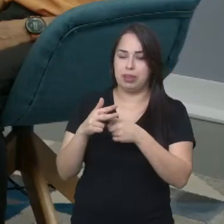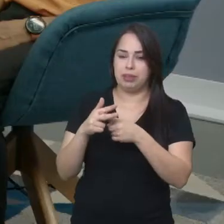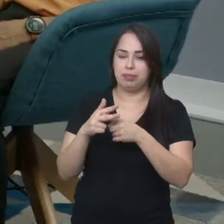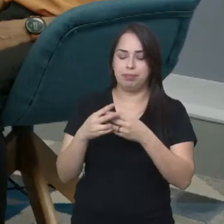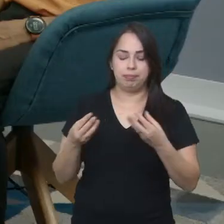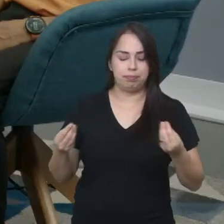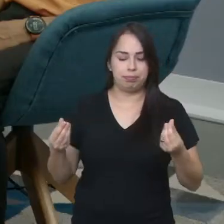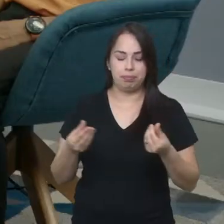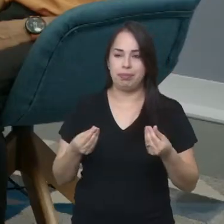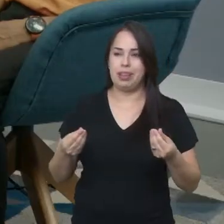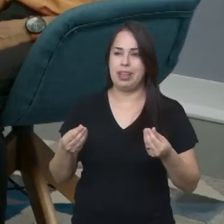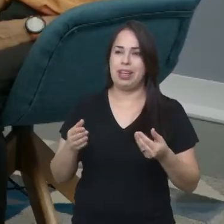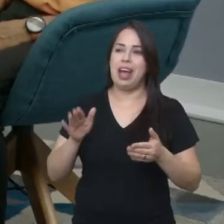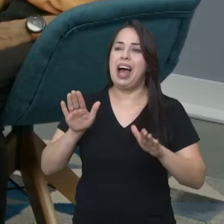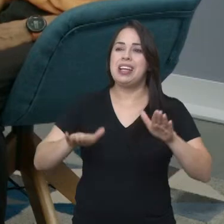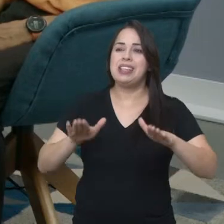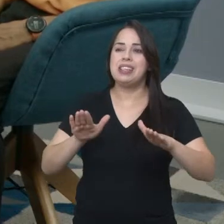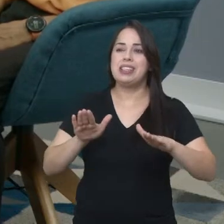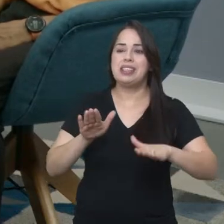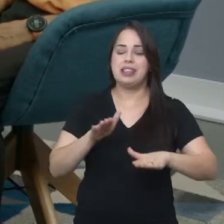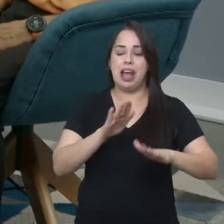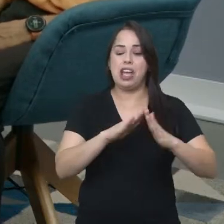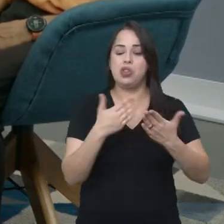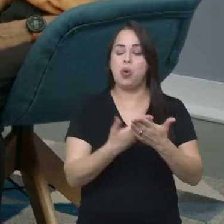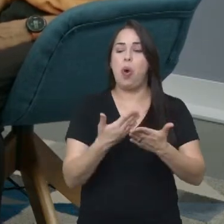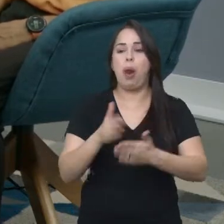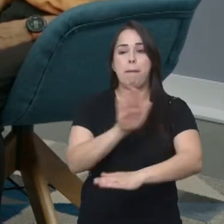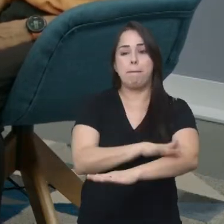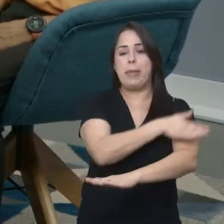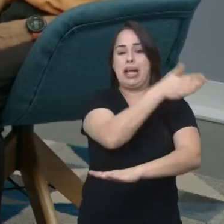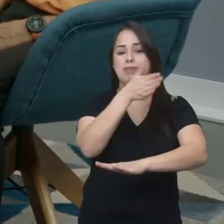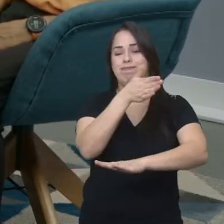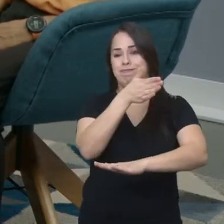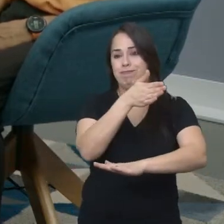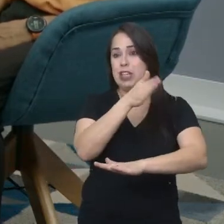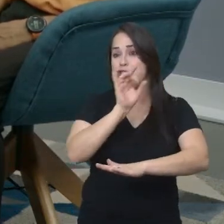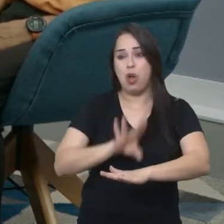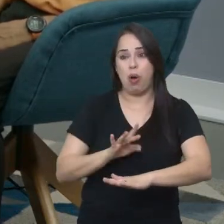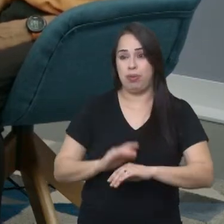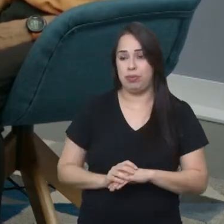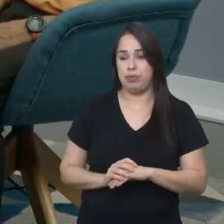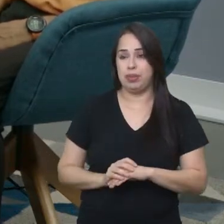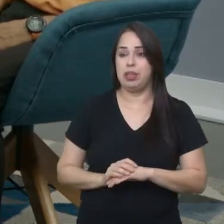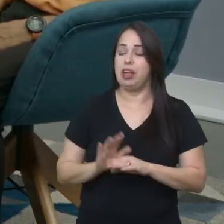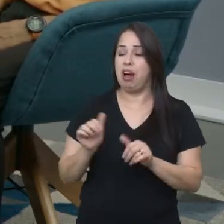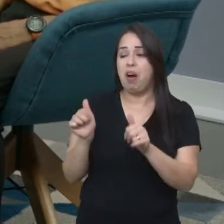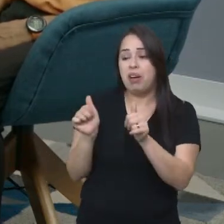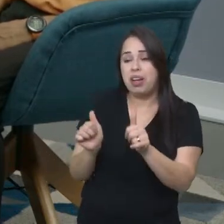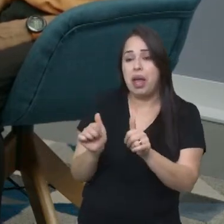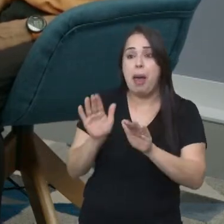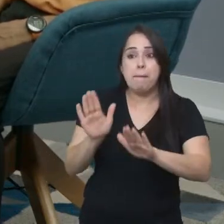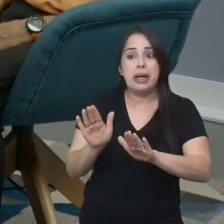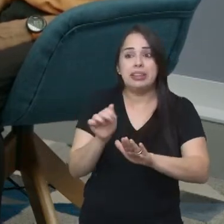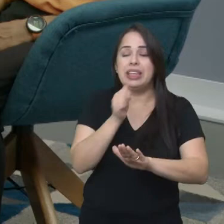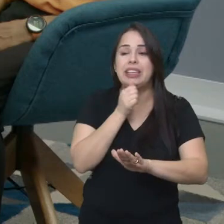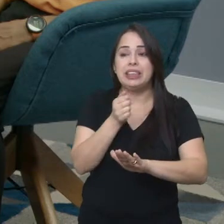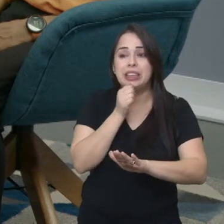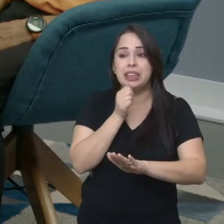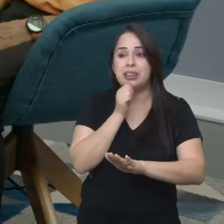fiquem na creche por meio período. Então, assim, de alguma maneira está atendendo, mas